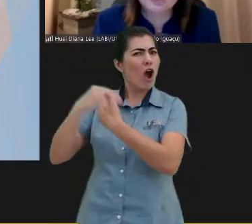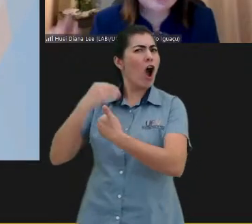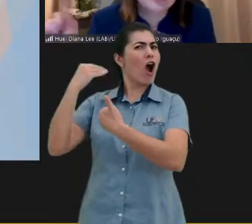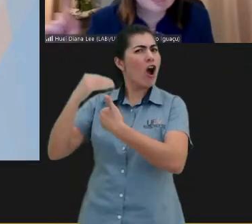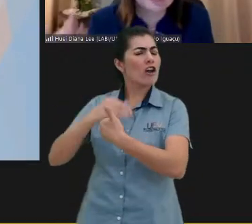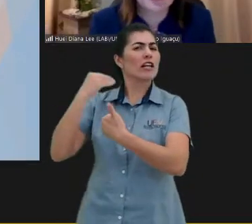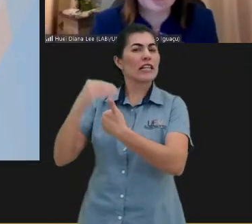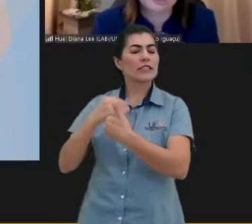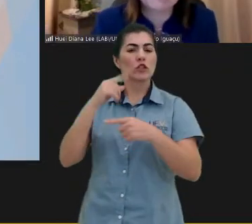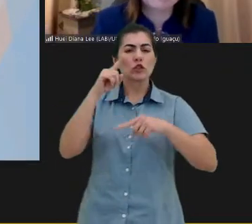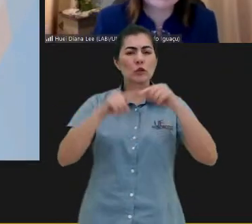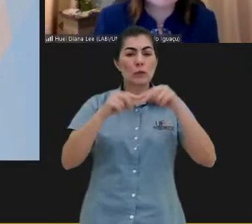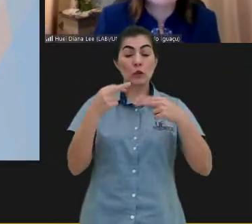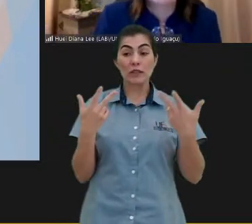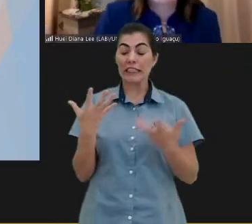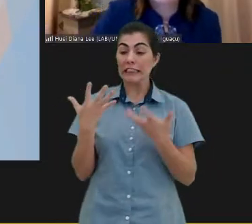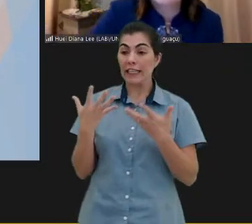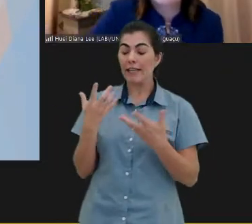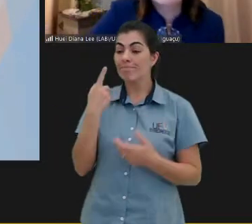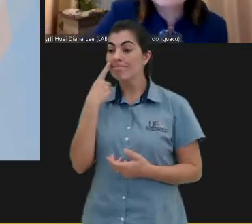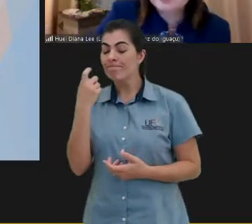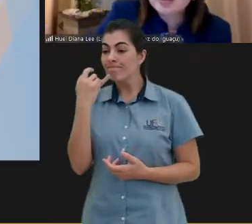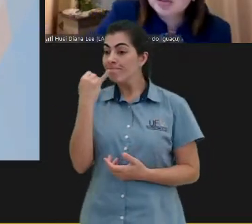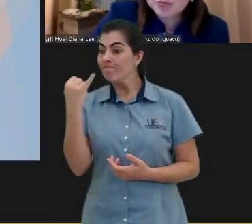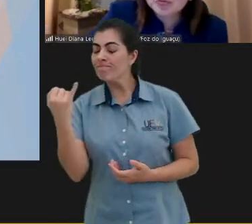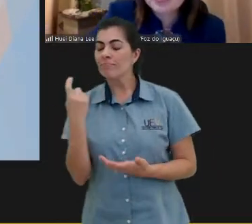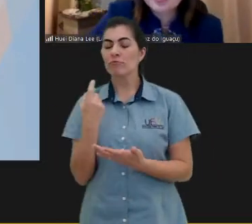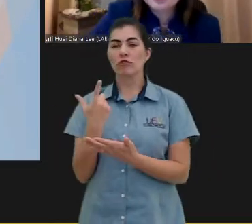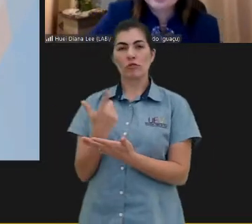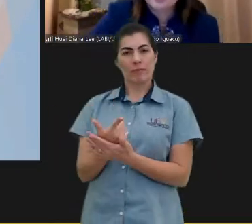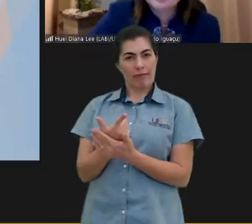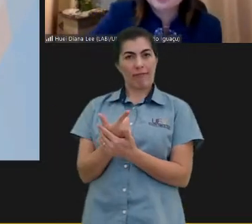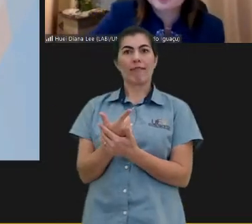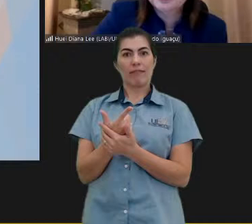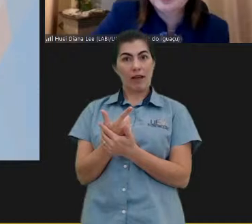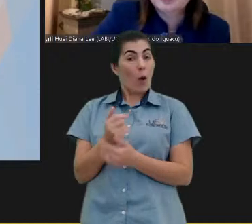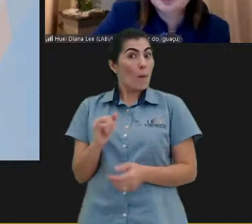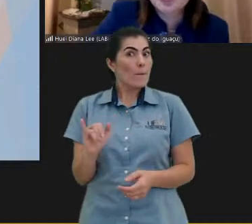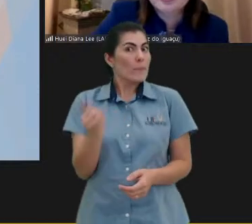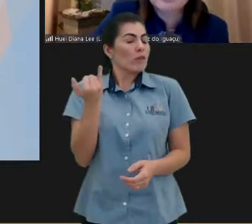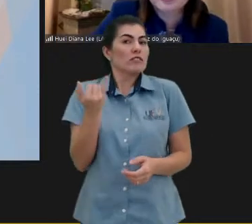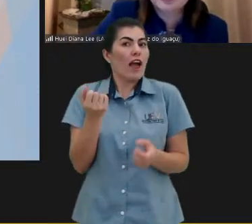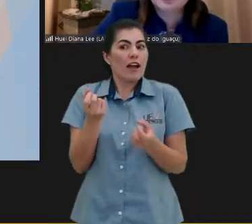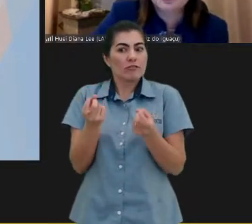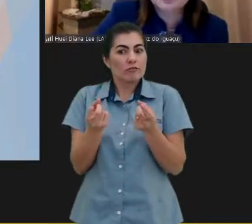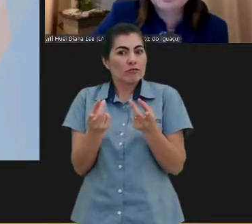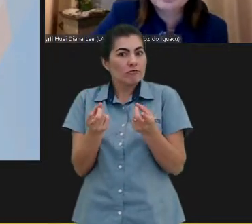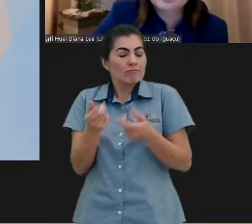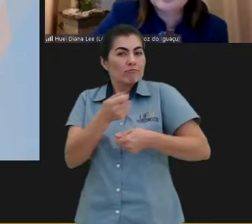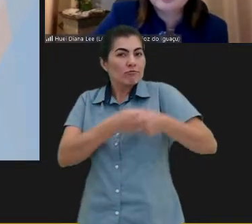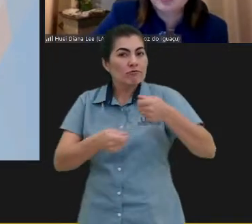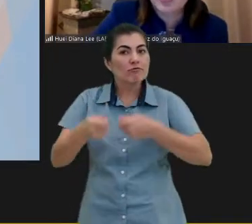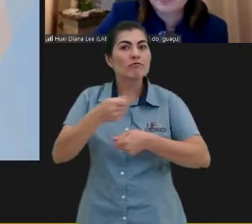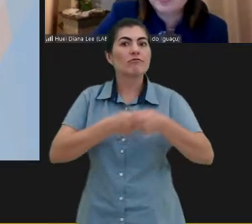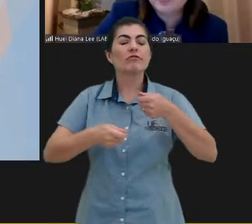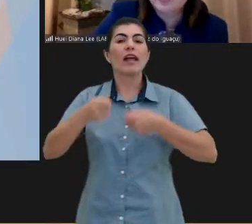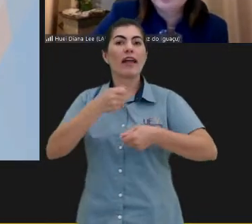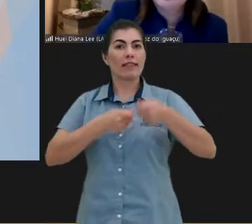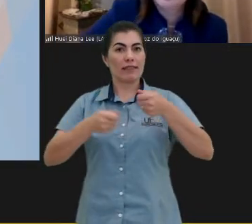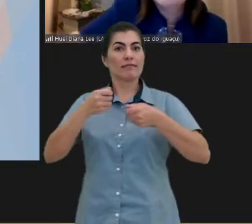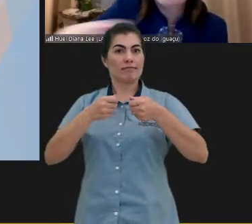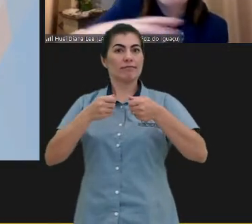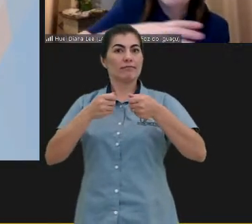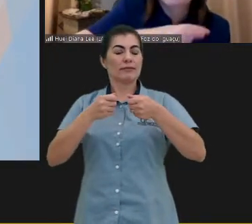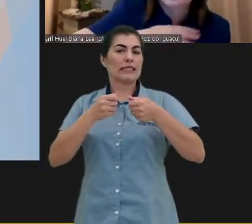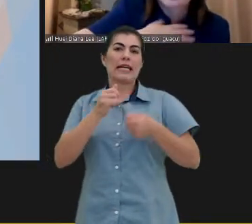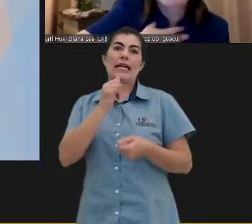gente gostaria de comprar? Essa é uma grande oportunidade de negócio, porque eles usam as avaliações dos itens na web.